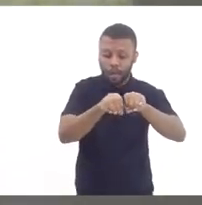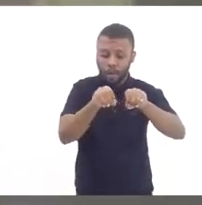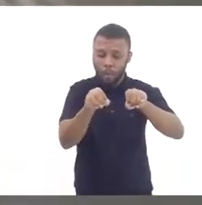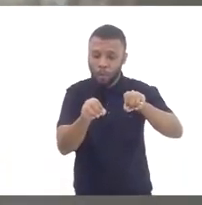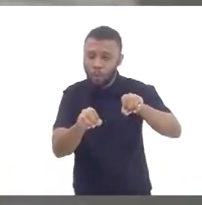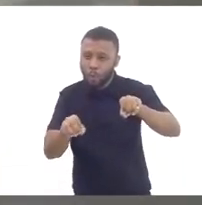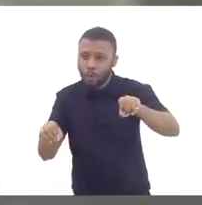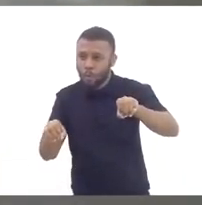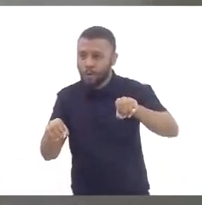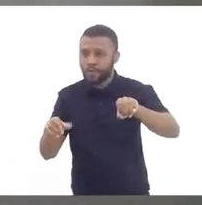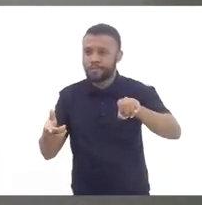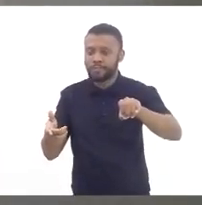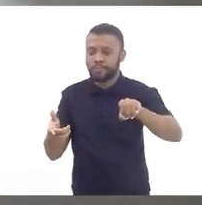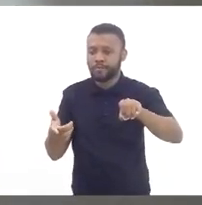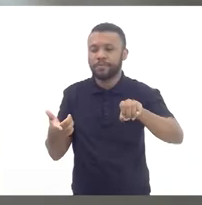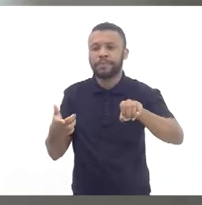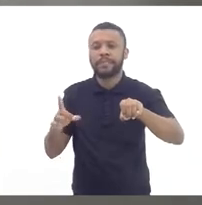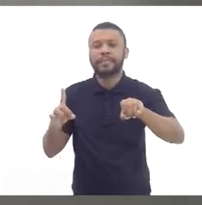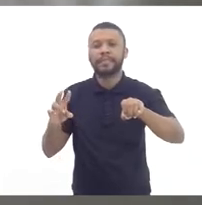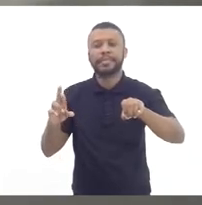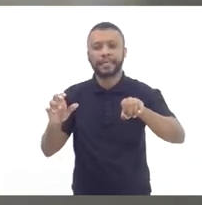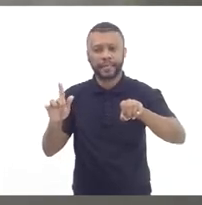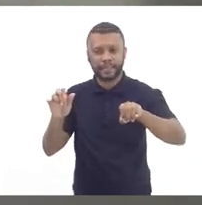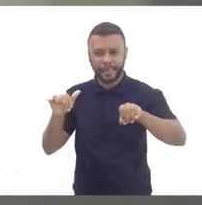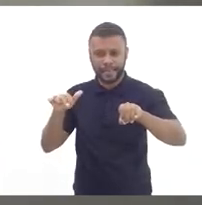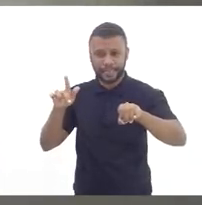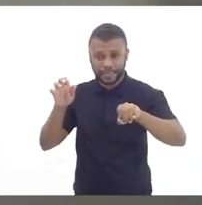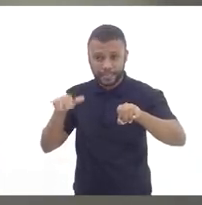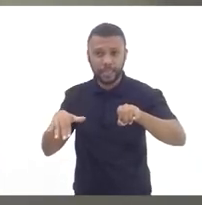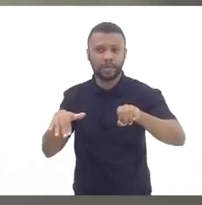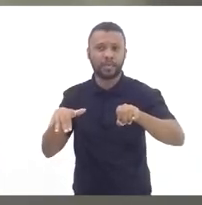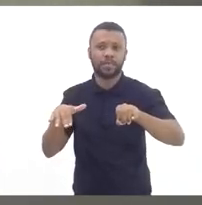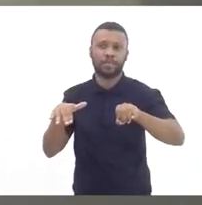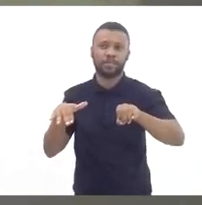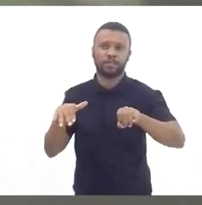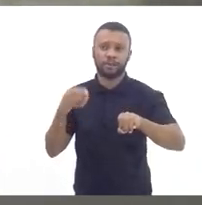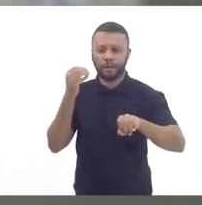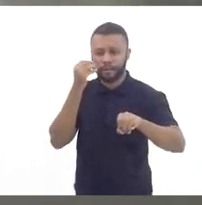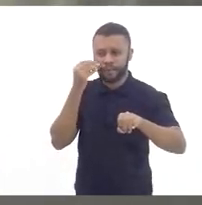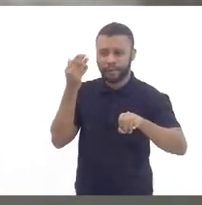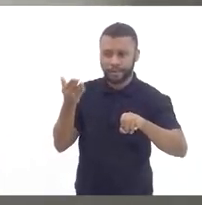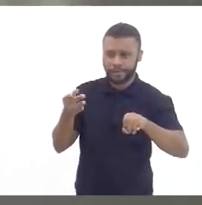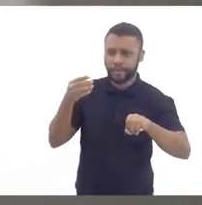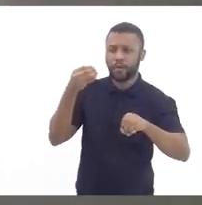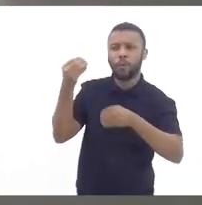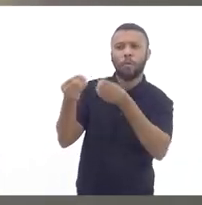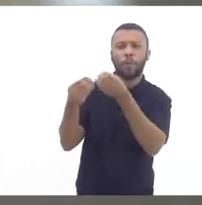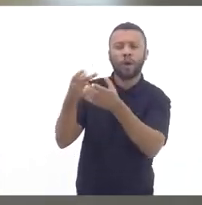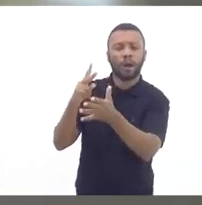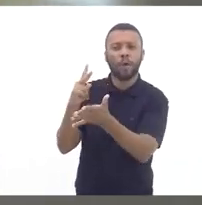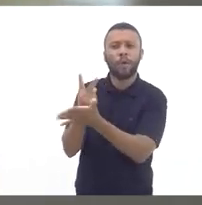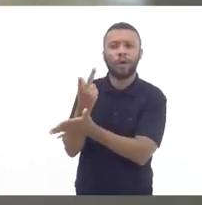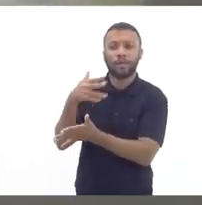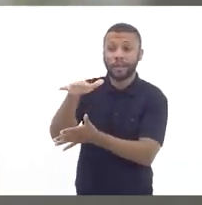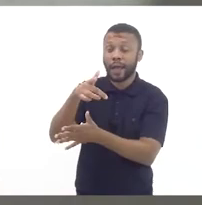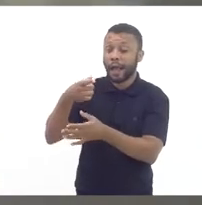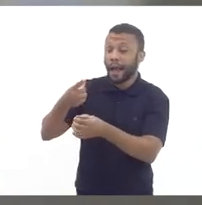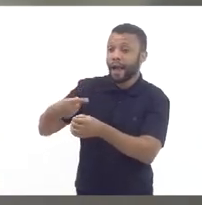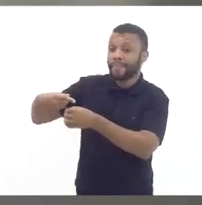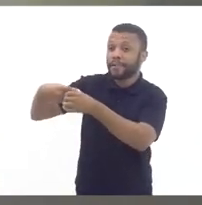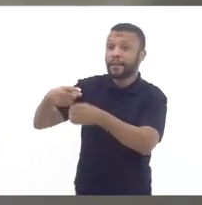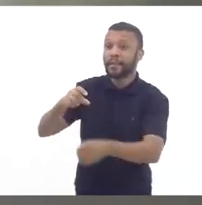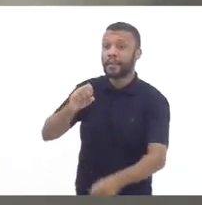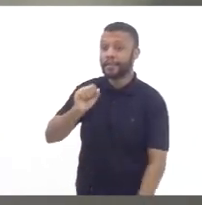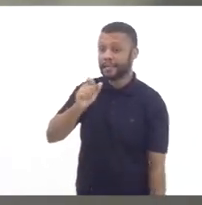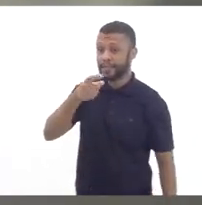feito? Ali, esse lado de cá, aqui, é a comunidade da Vila São Jorge. Oi, tudo bom? Aqui é a Vila São Jorge. Aí o